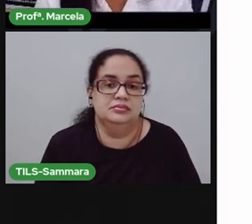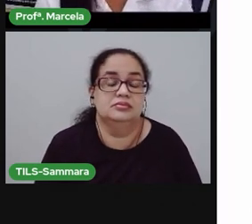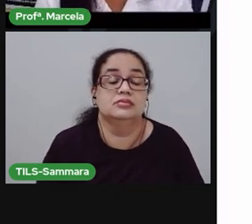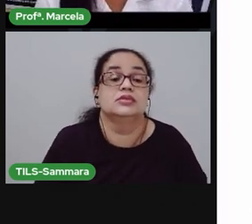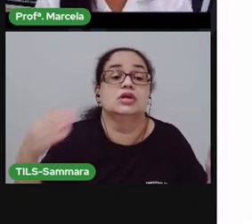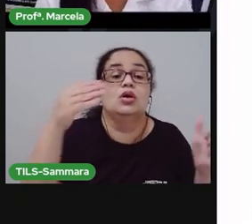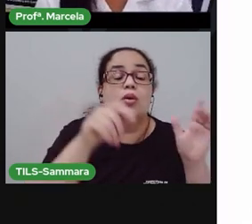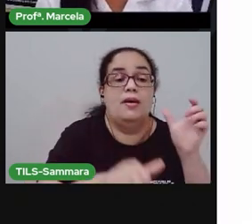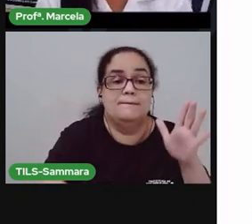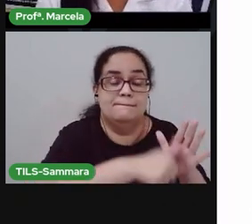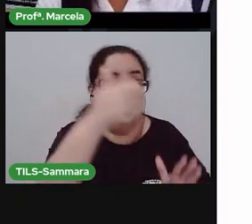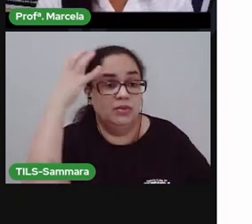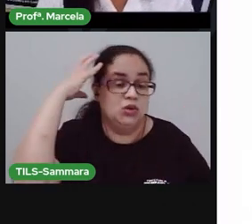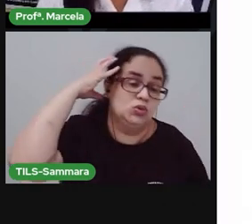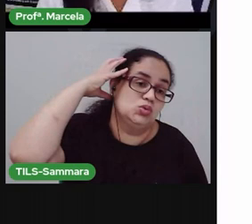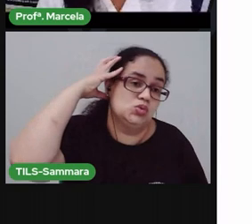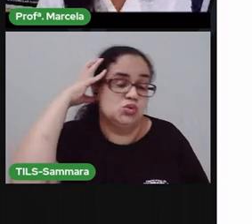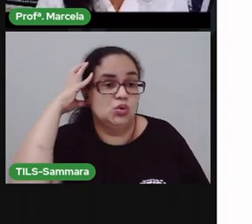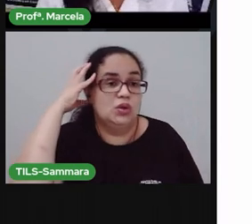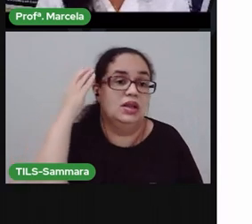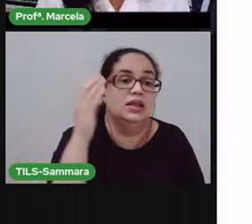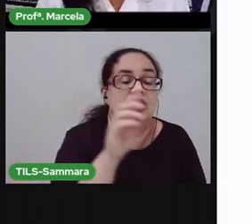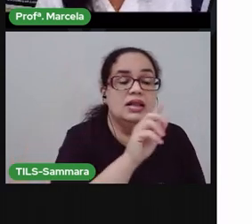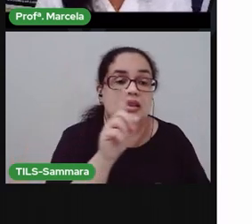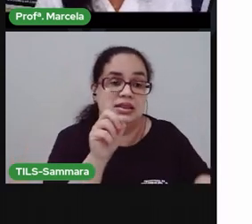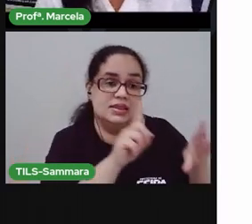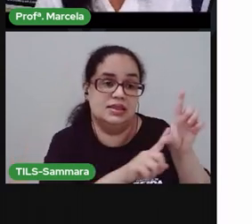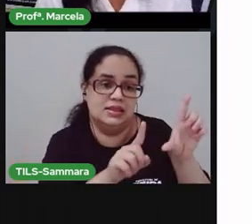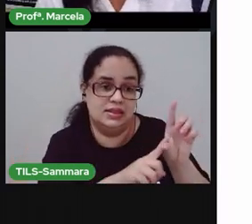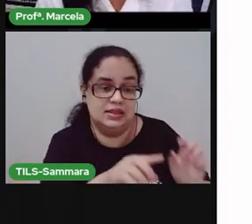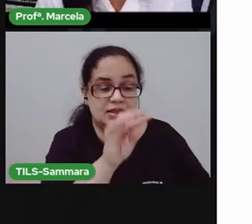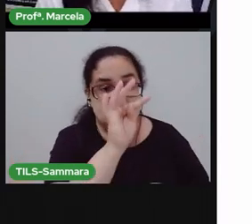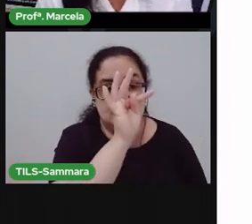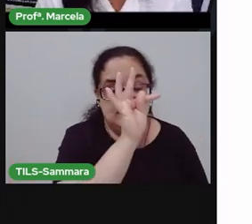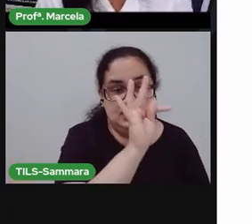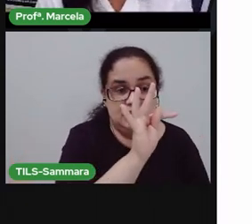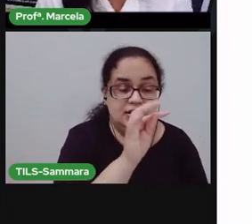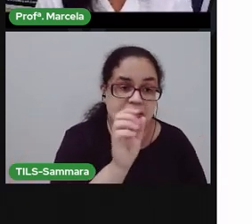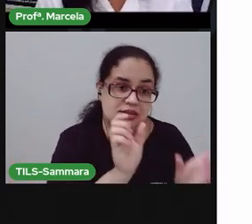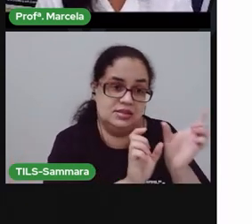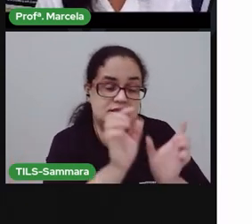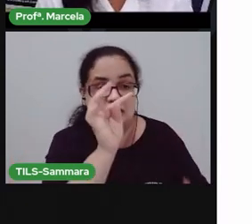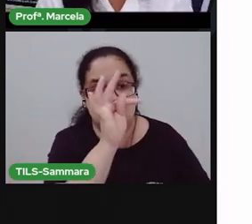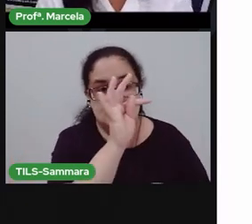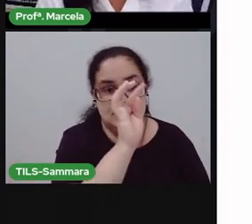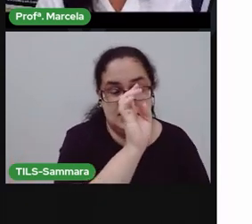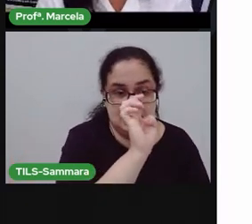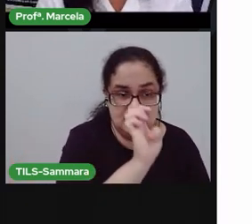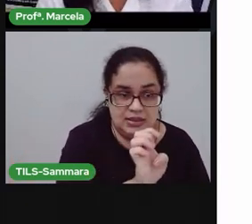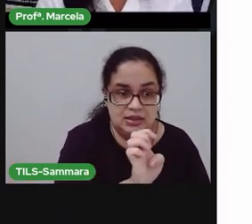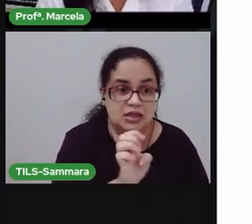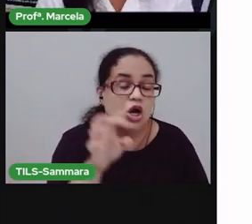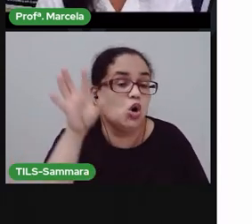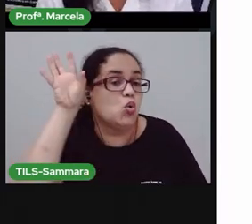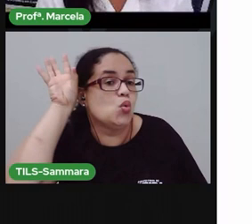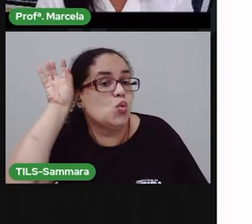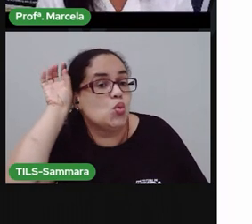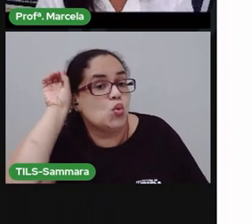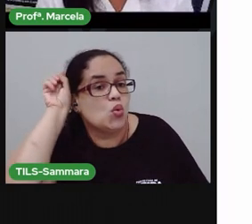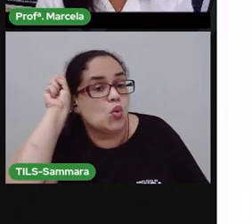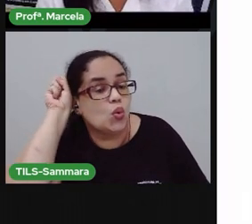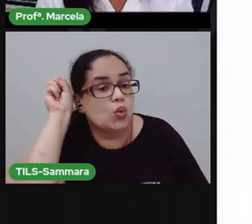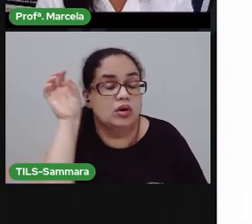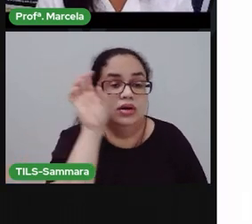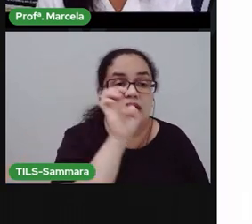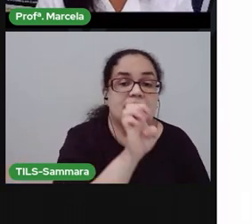E o primeiro som é o som da letra da sílaba T, né? Que você escuta aí o